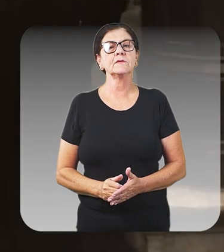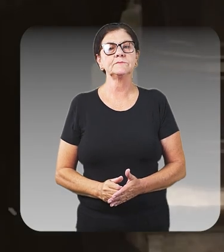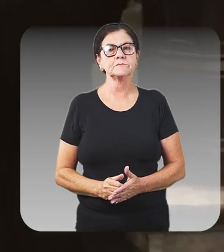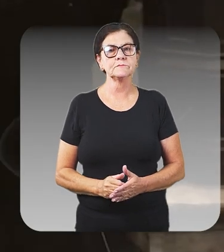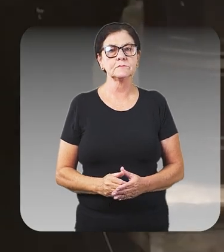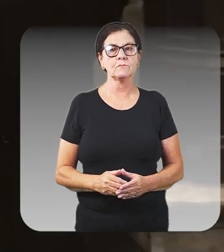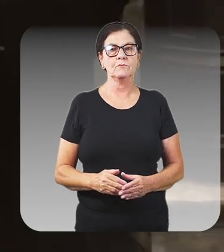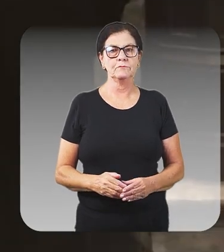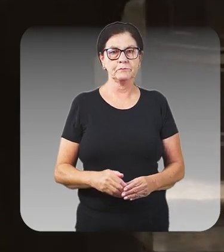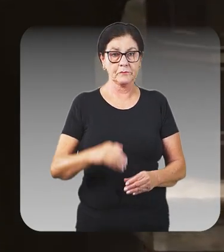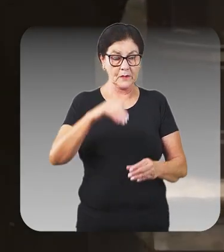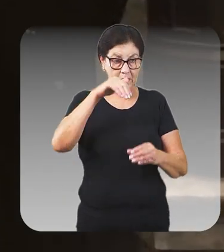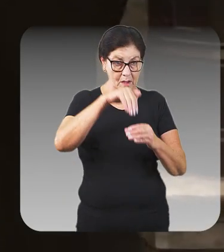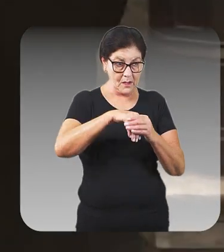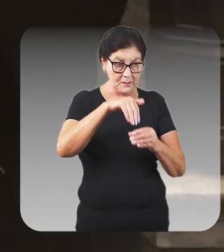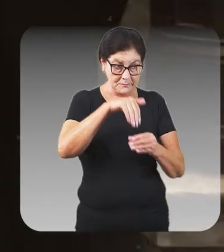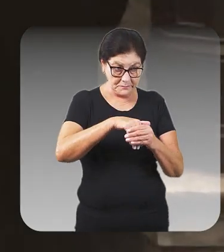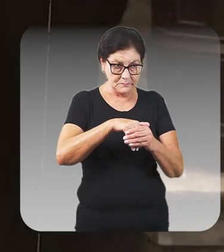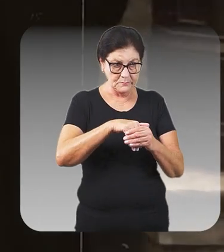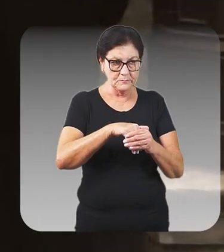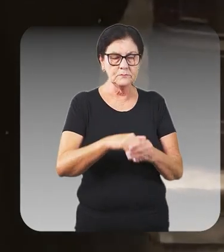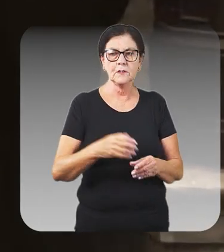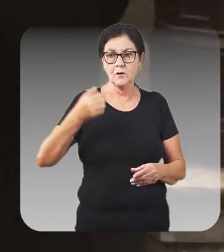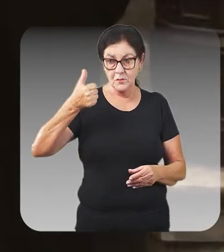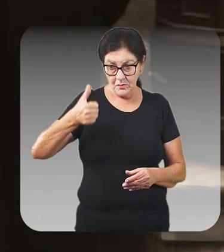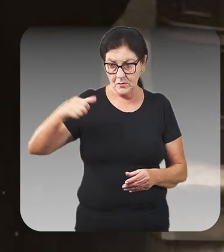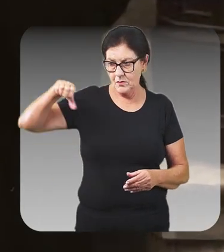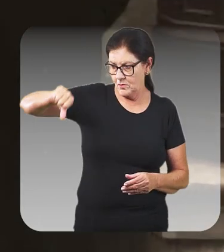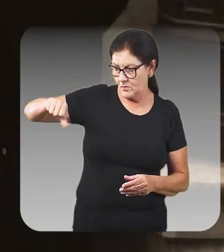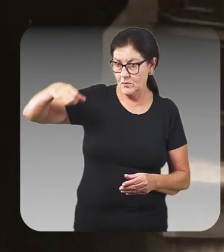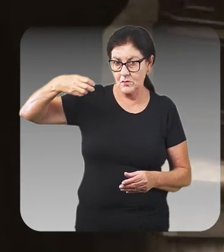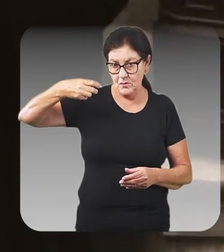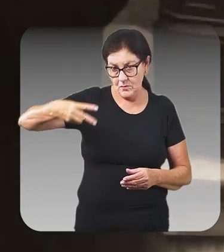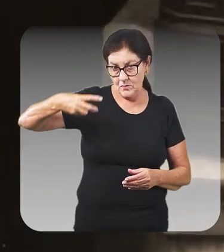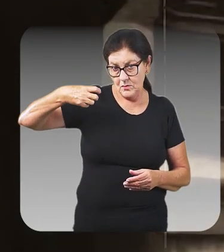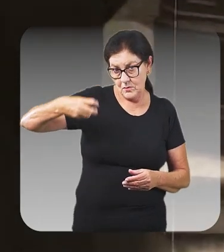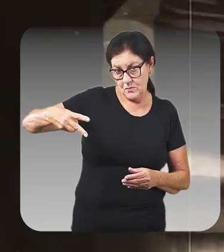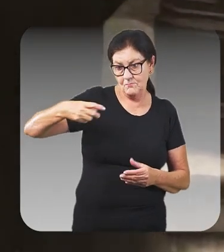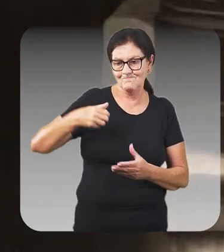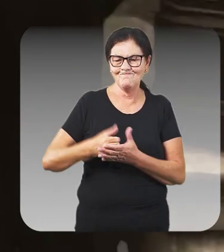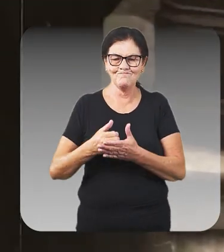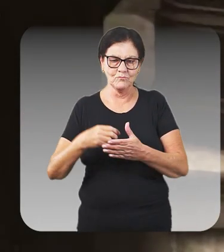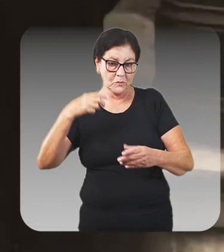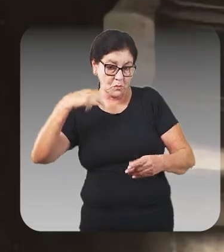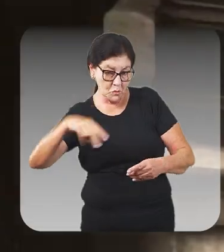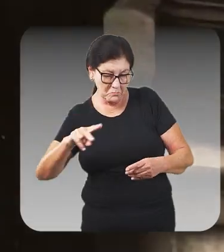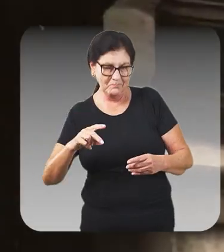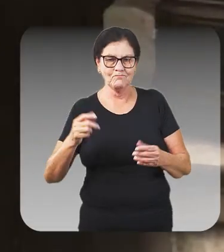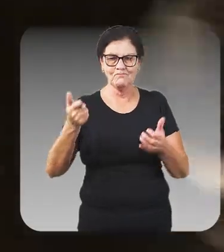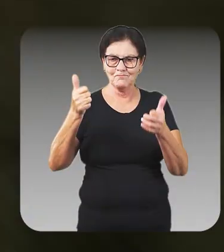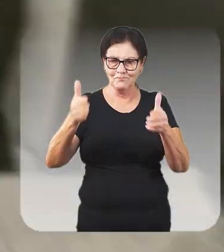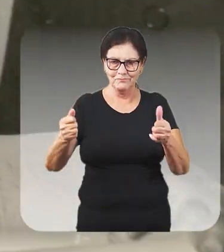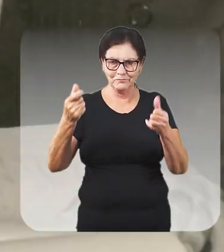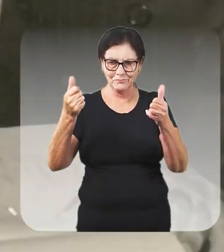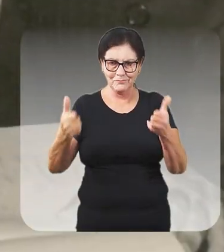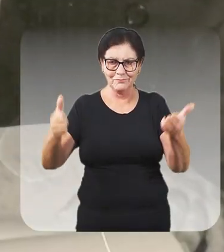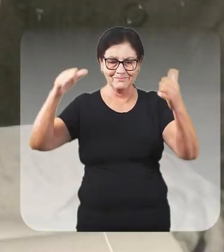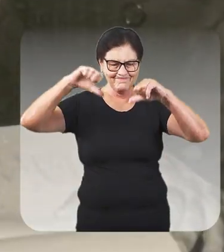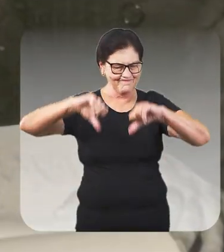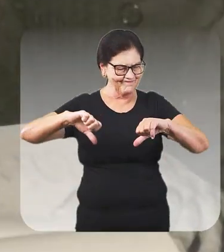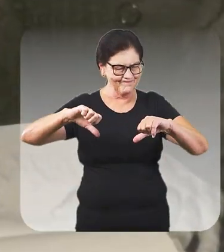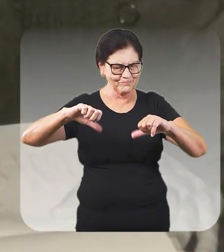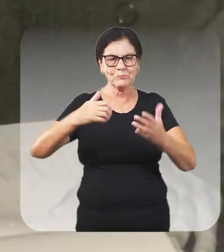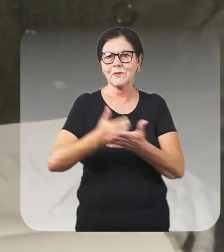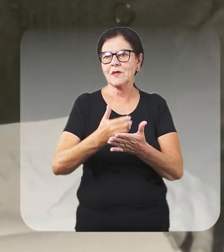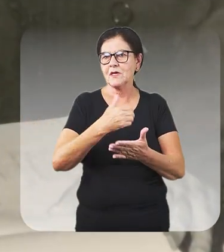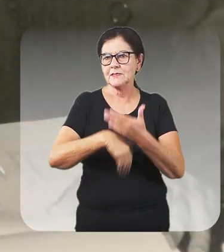A eleição presidencial de 1922 se tornaria o estopim de uma crise latente. Arthur Bernardes,